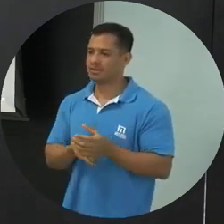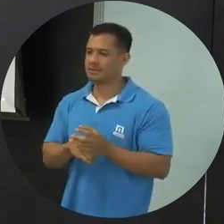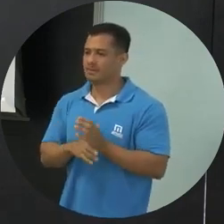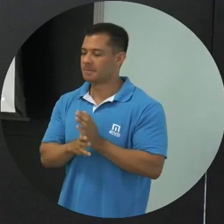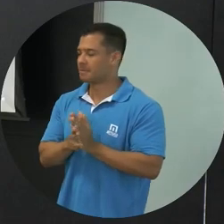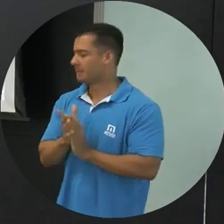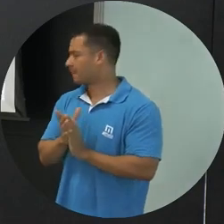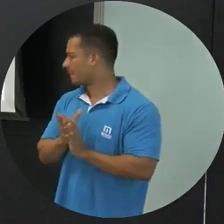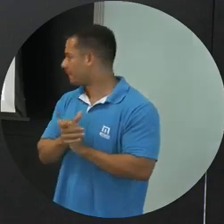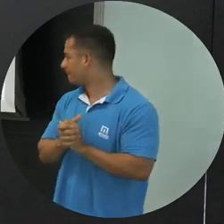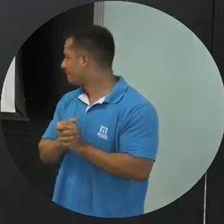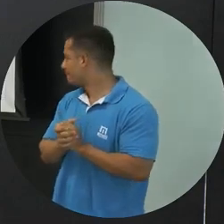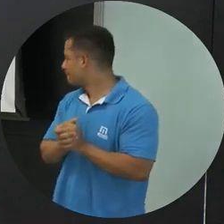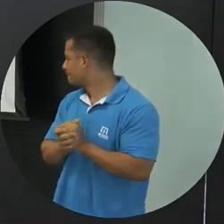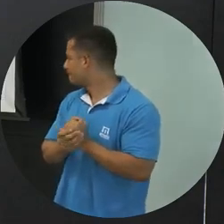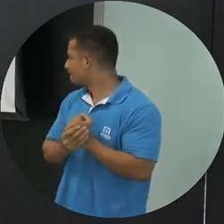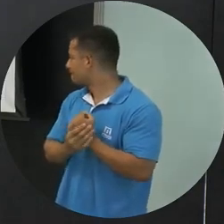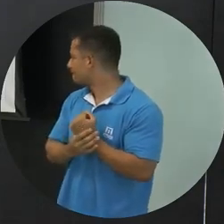trabalho.